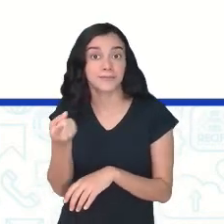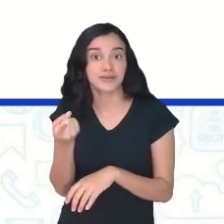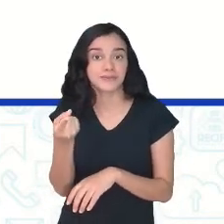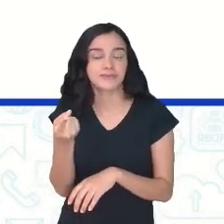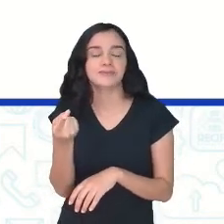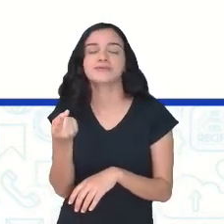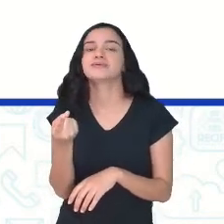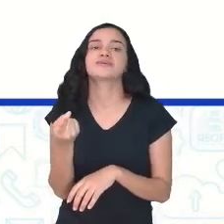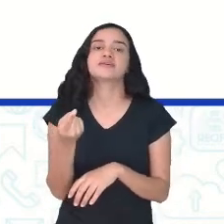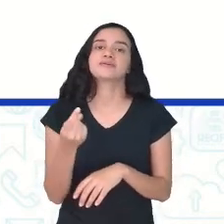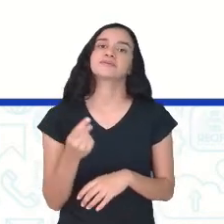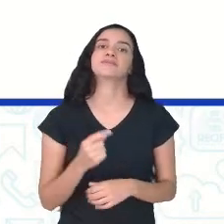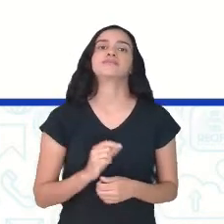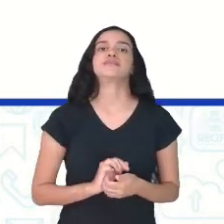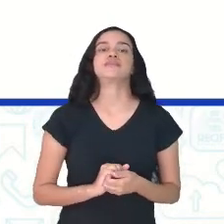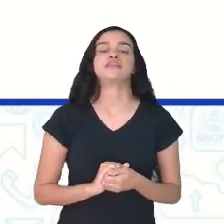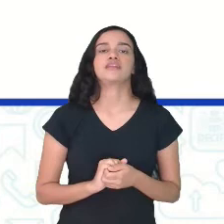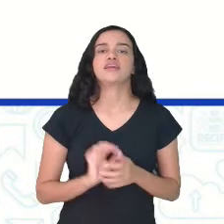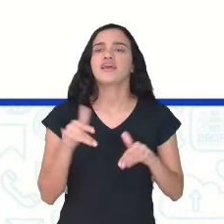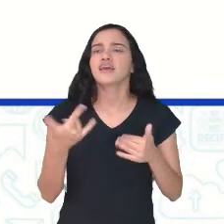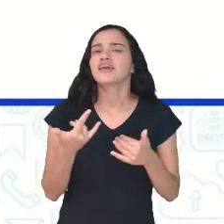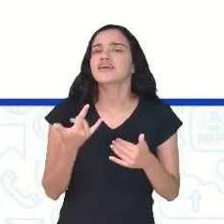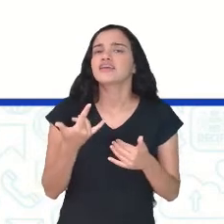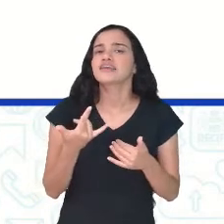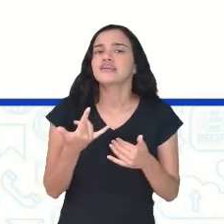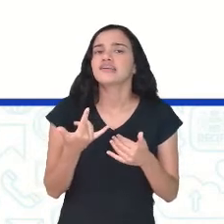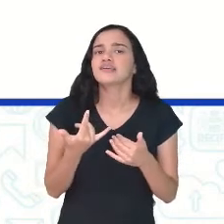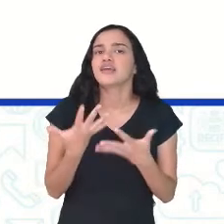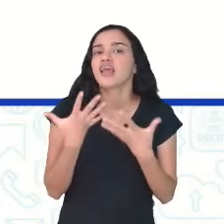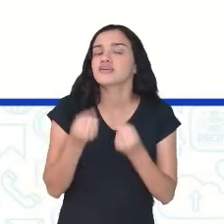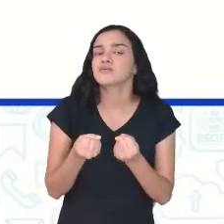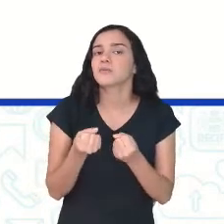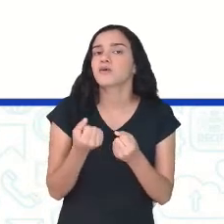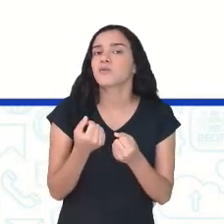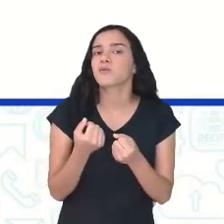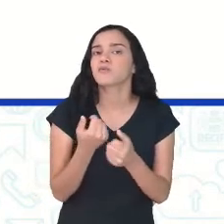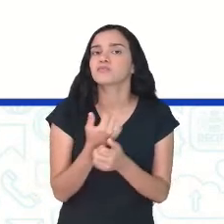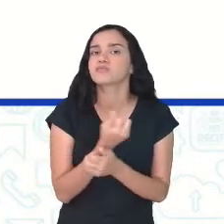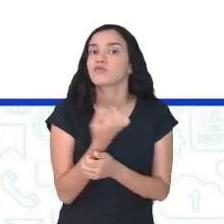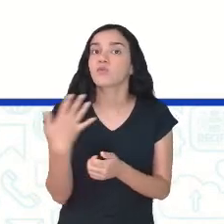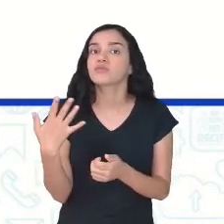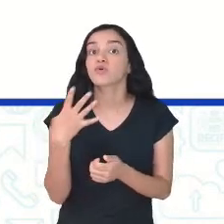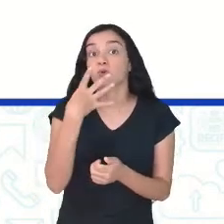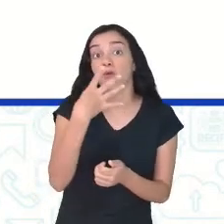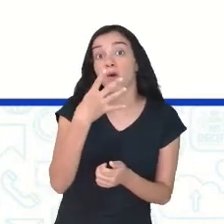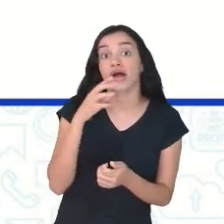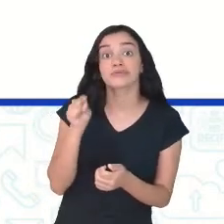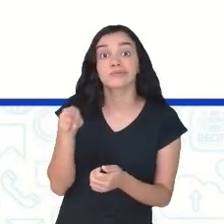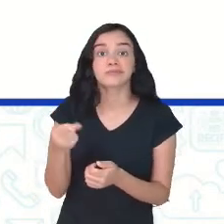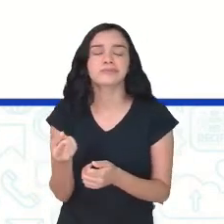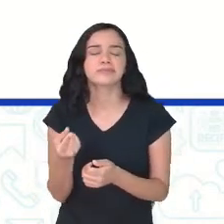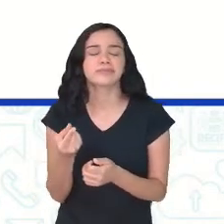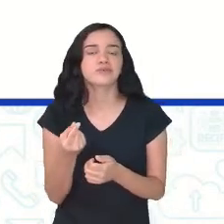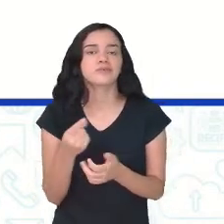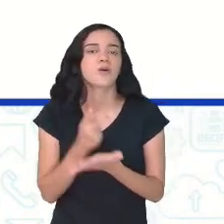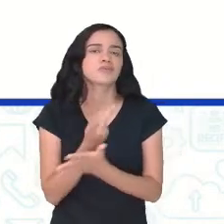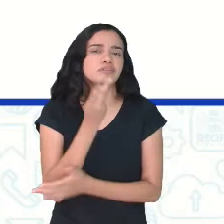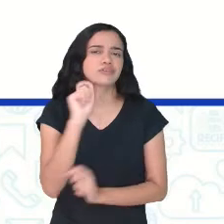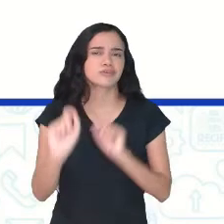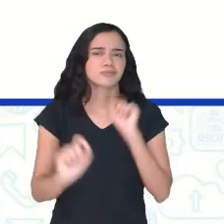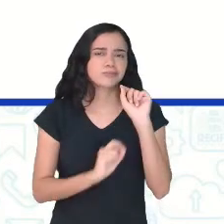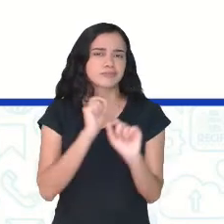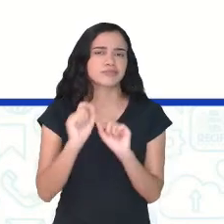número quebradinho. E ele sacou quanto? Sacou 4.000. O que é que aconteceu?